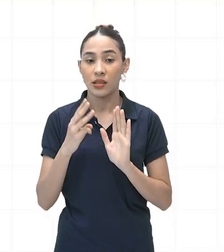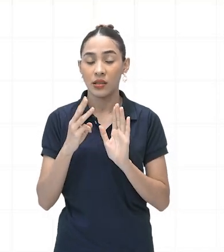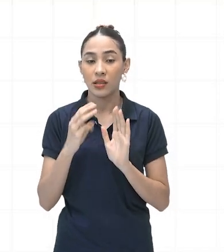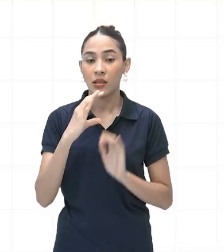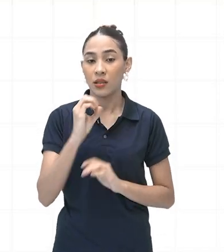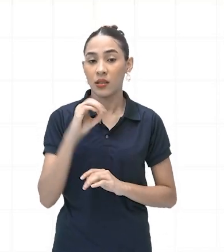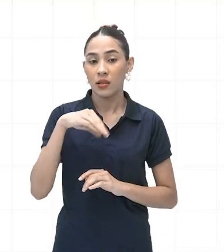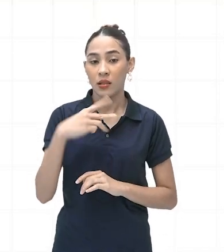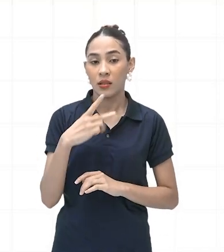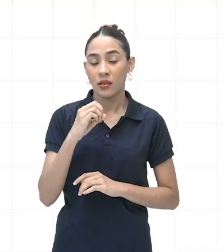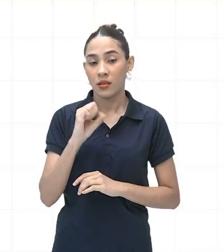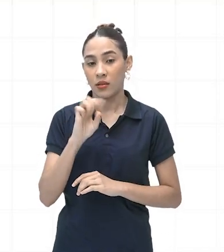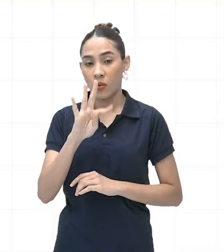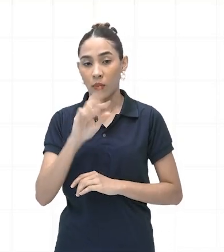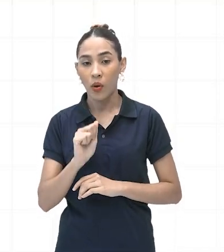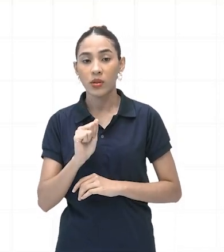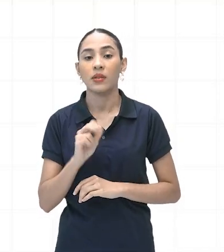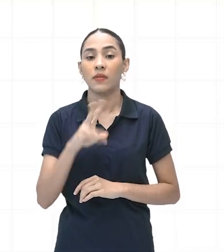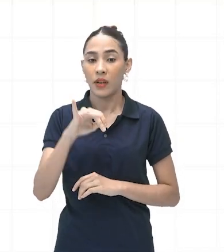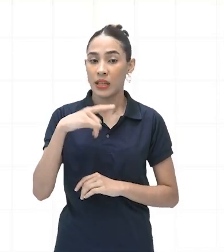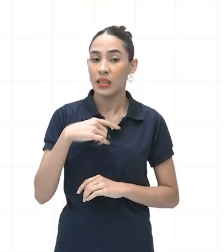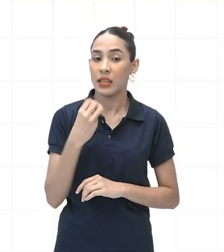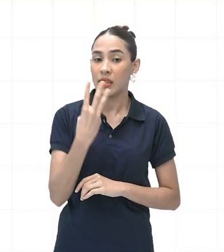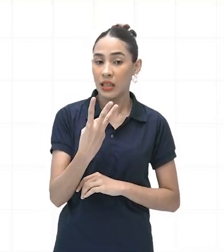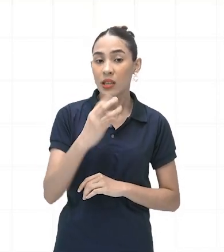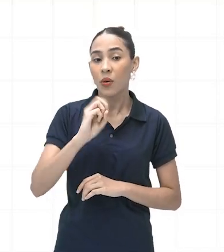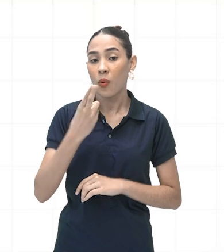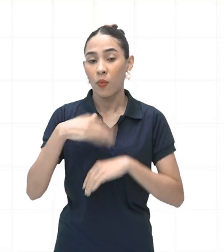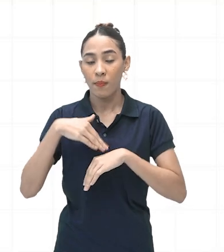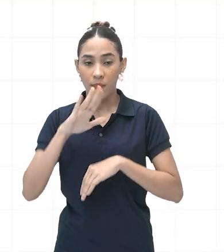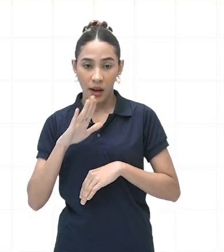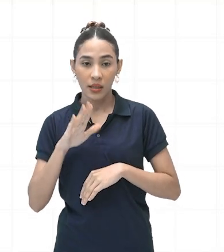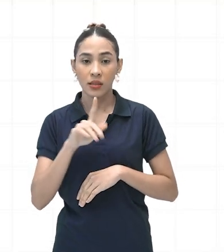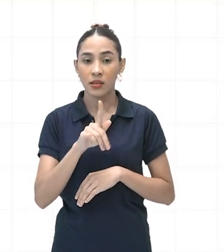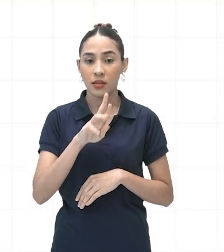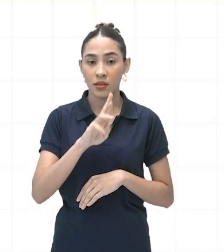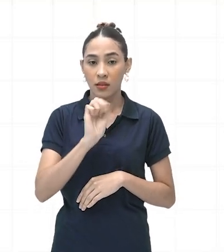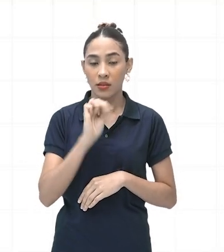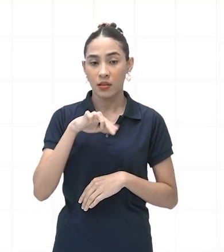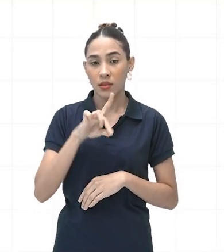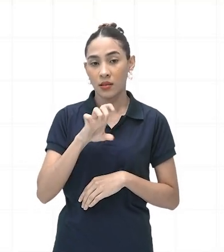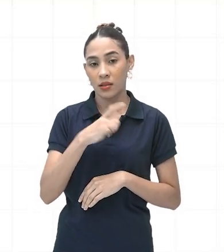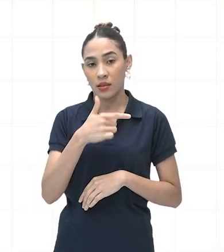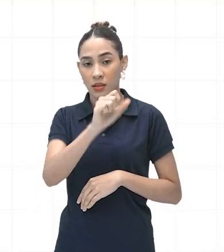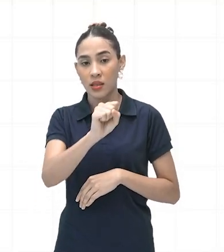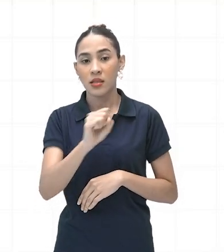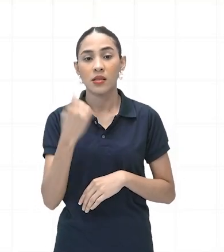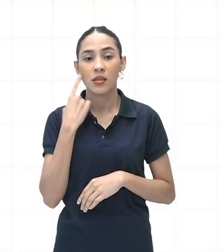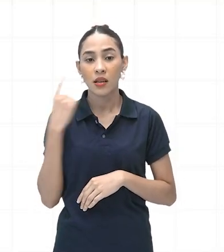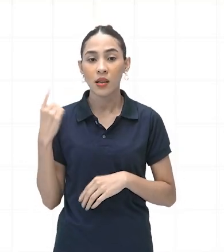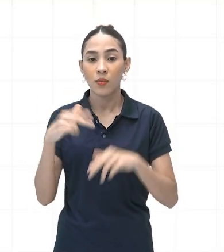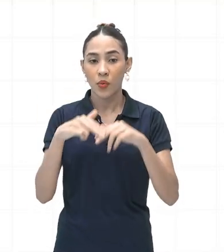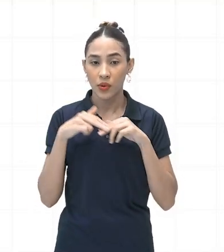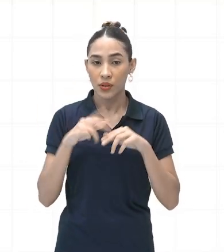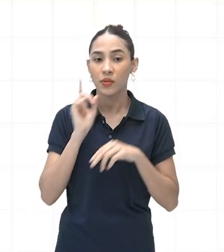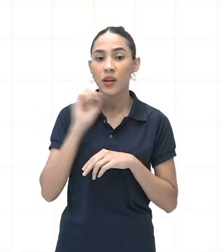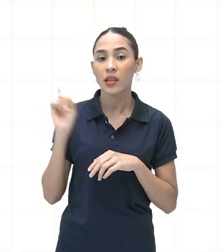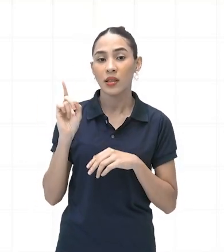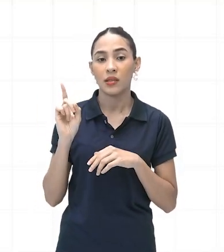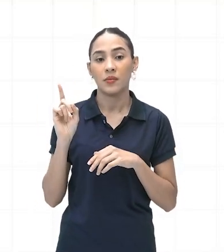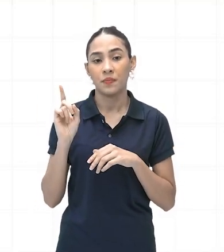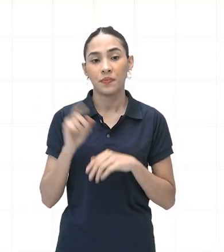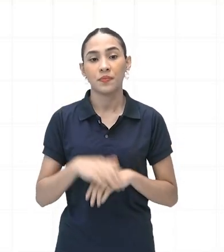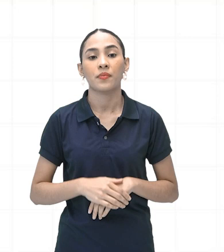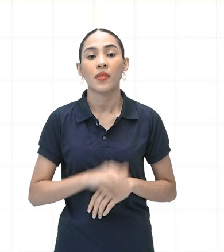composta. Então, eu vou ter 3 ou mais, grandezas. Por isso aqui as grandezas estão sendo